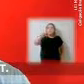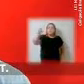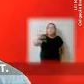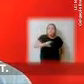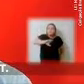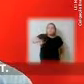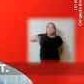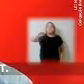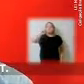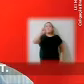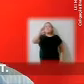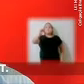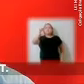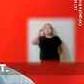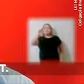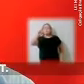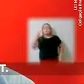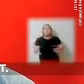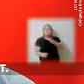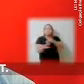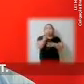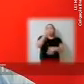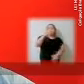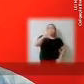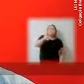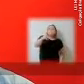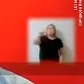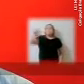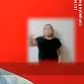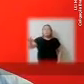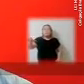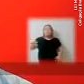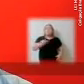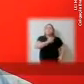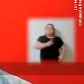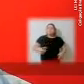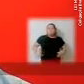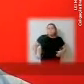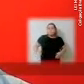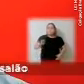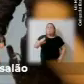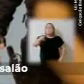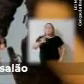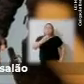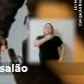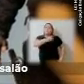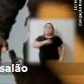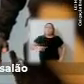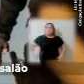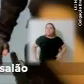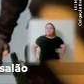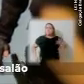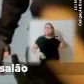Este é Zé Dirceu, um dos fundadores do PT Dirceu é ex-ministro do governo Lula e foi condenado por